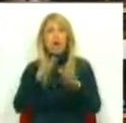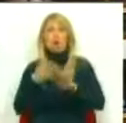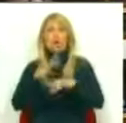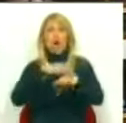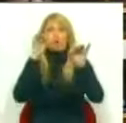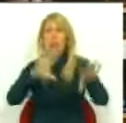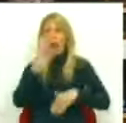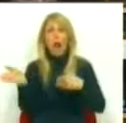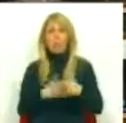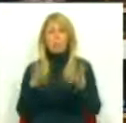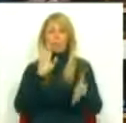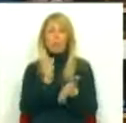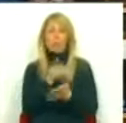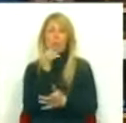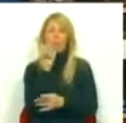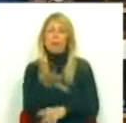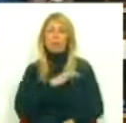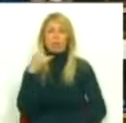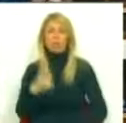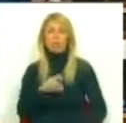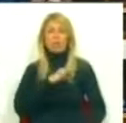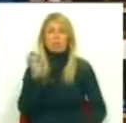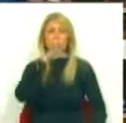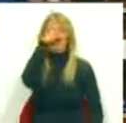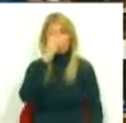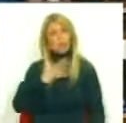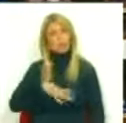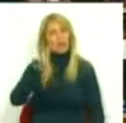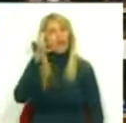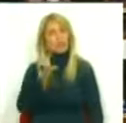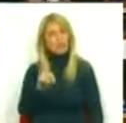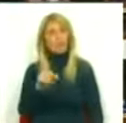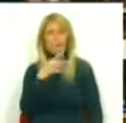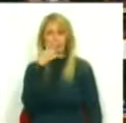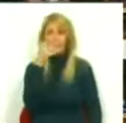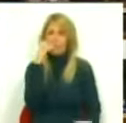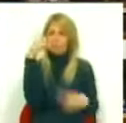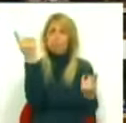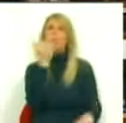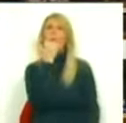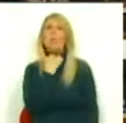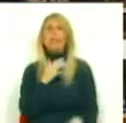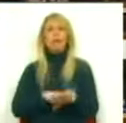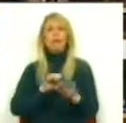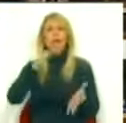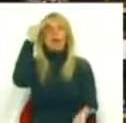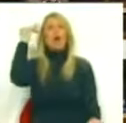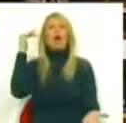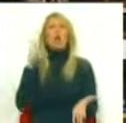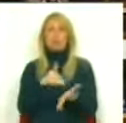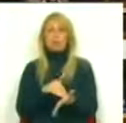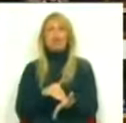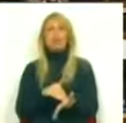terminar, Sra. Presidente e Sr. Primeiro-Ministro, porque não queria também deixar de me congratular com os resultados que foram